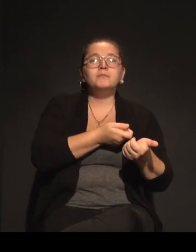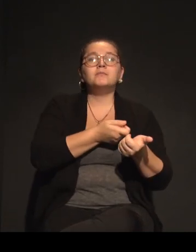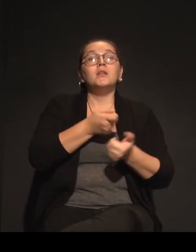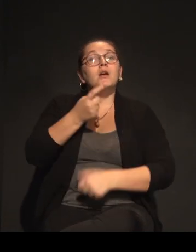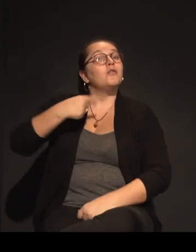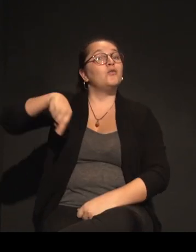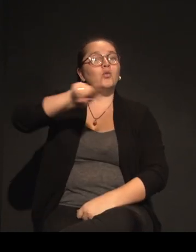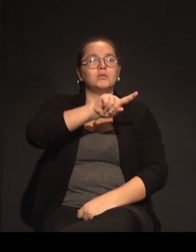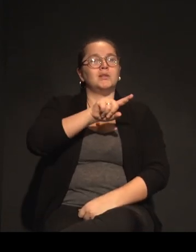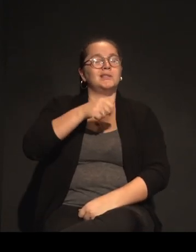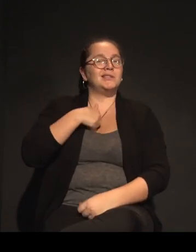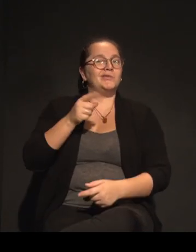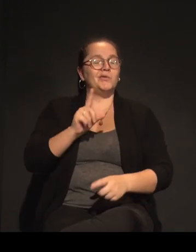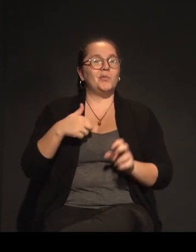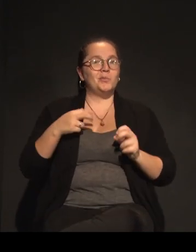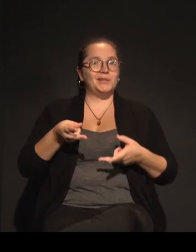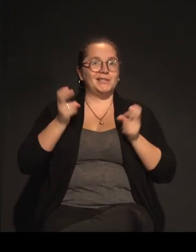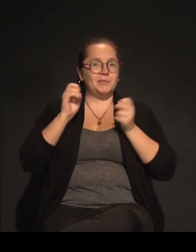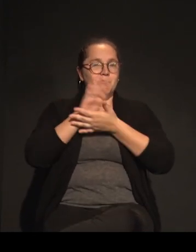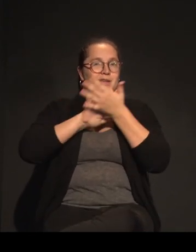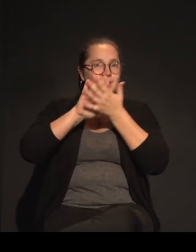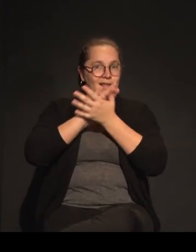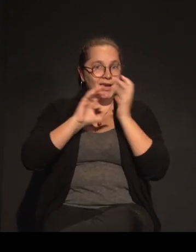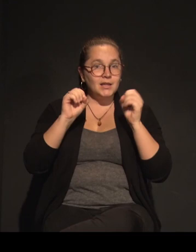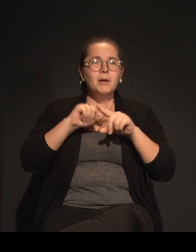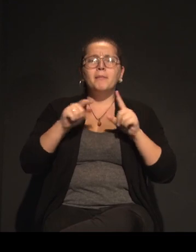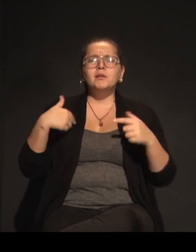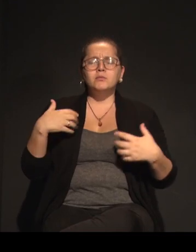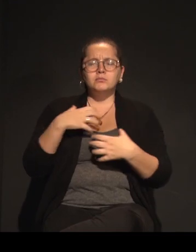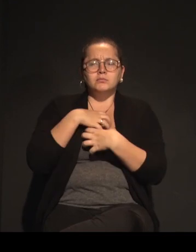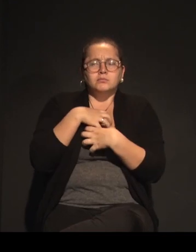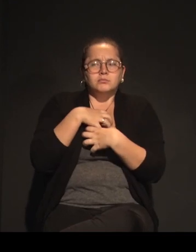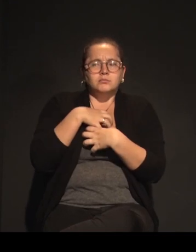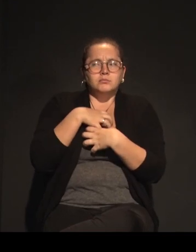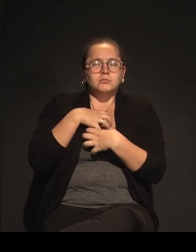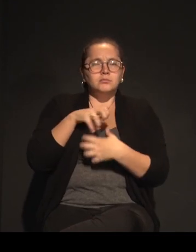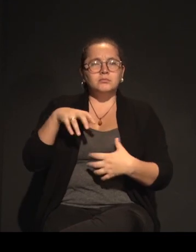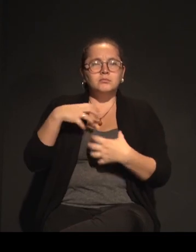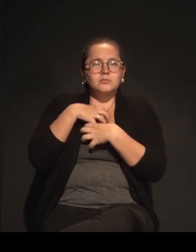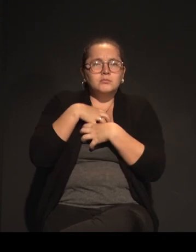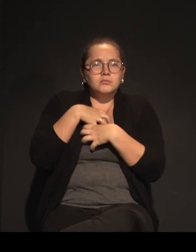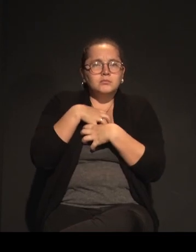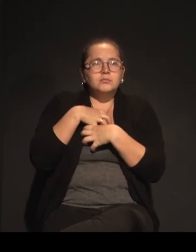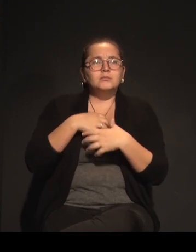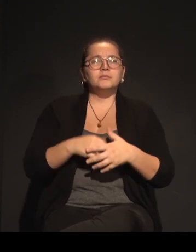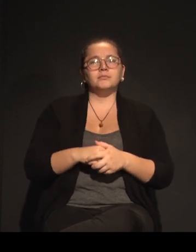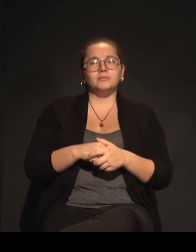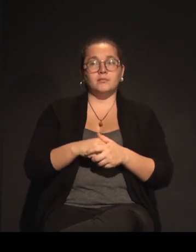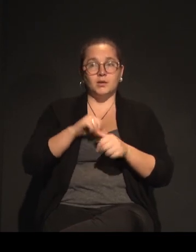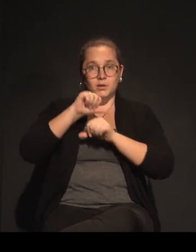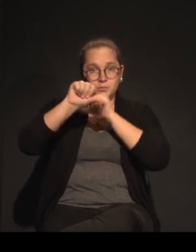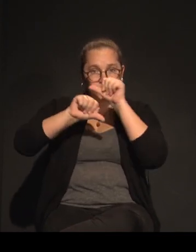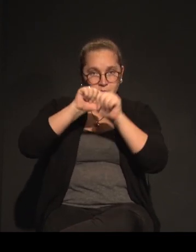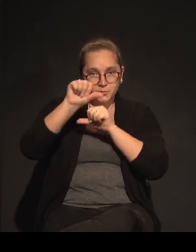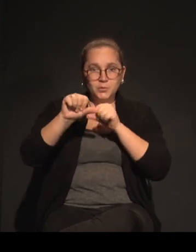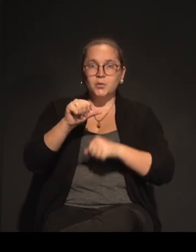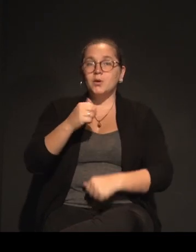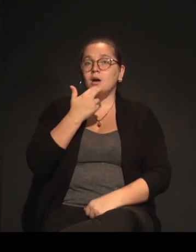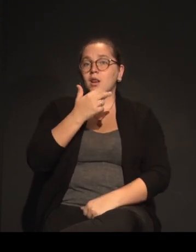vocês não vão perceber mas vão sentir que eles estão aqui temos aí a senhora na